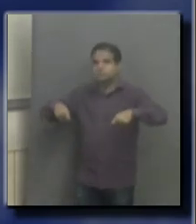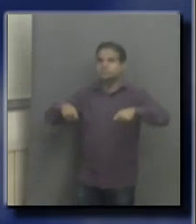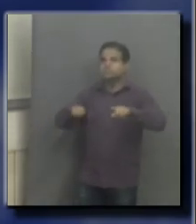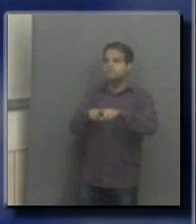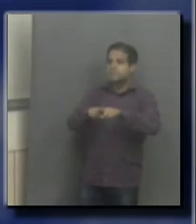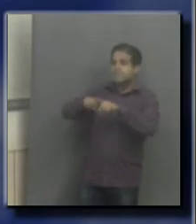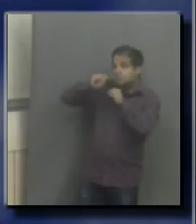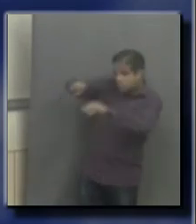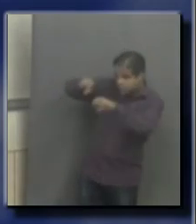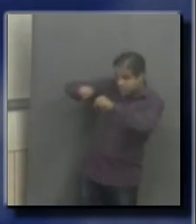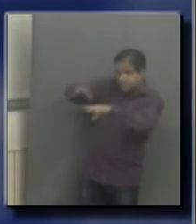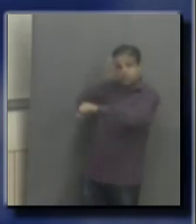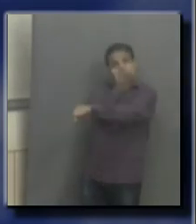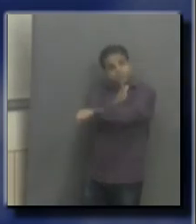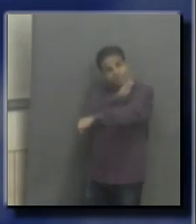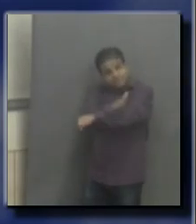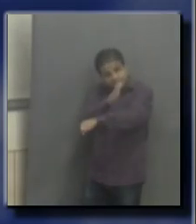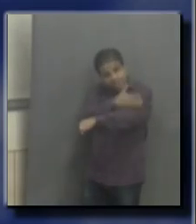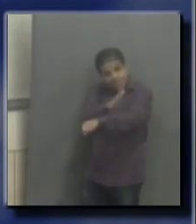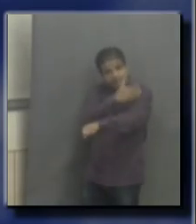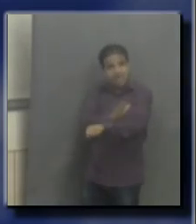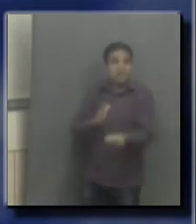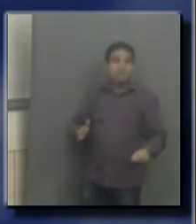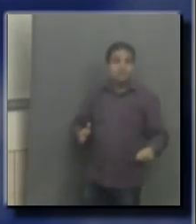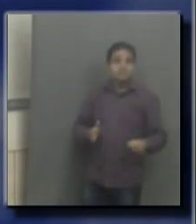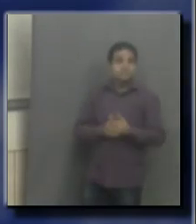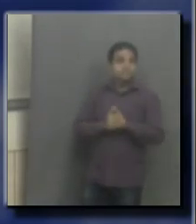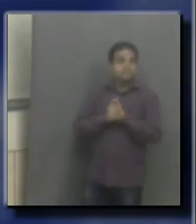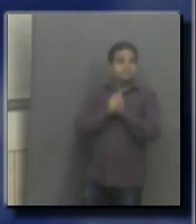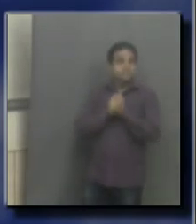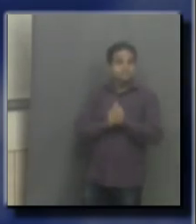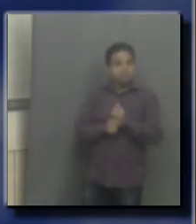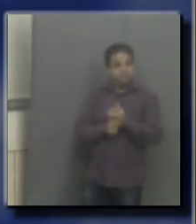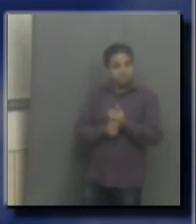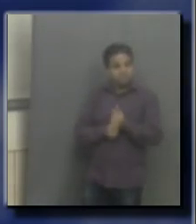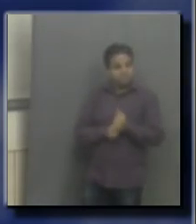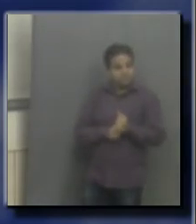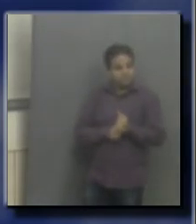da orientação de estágio, né?